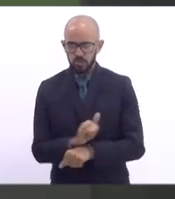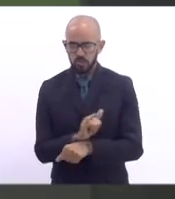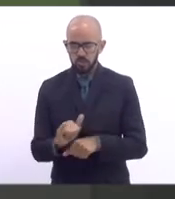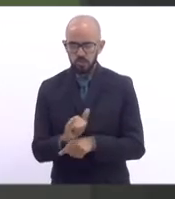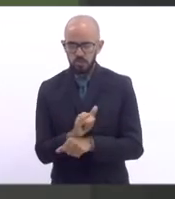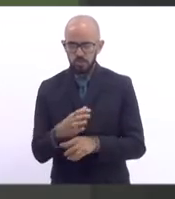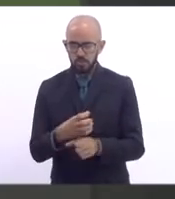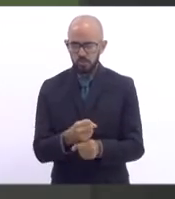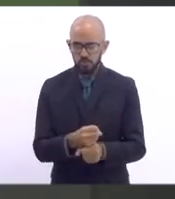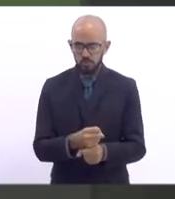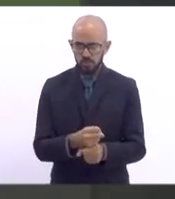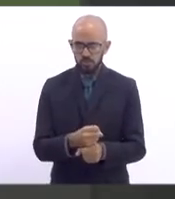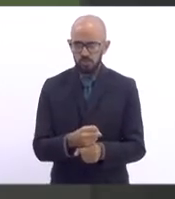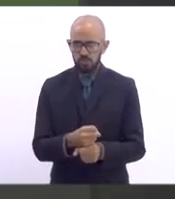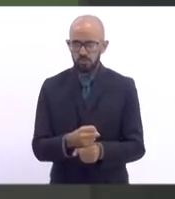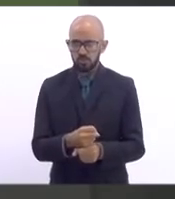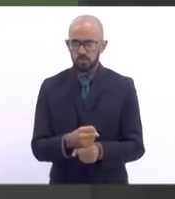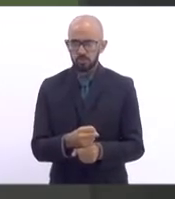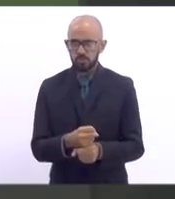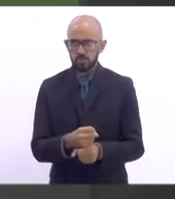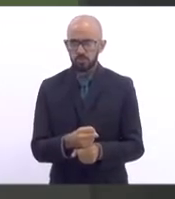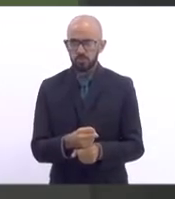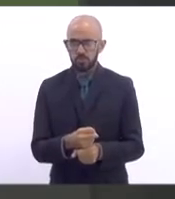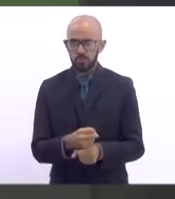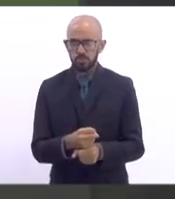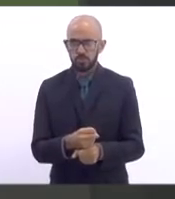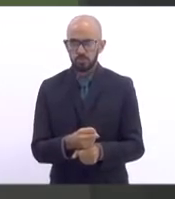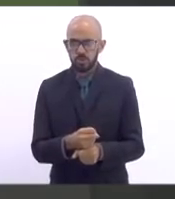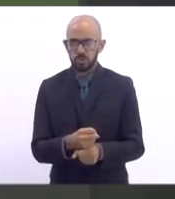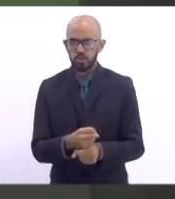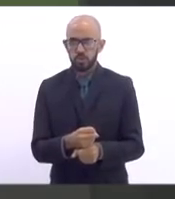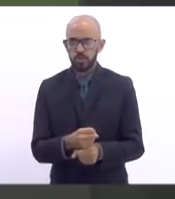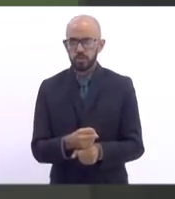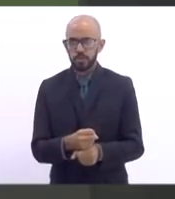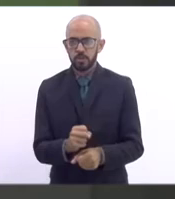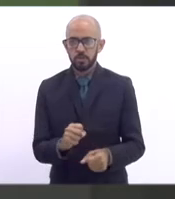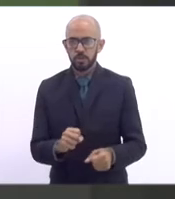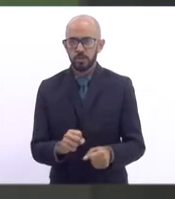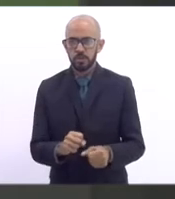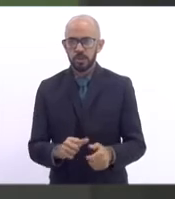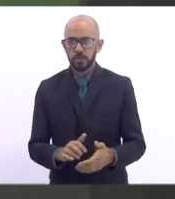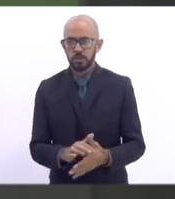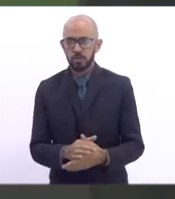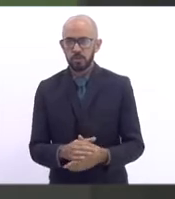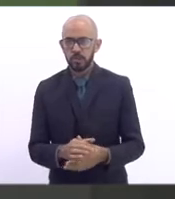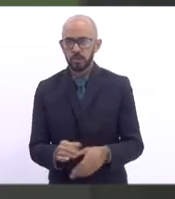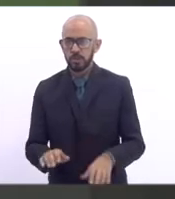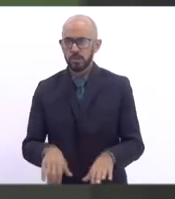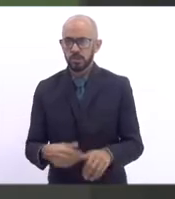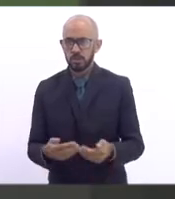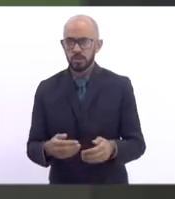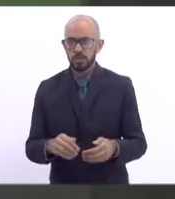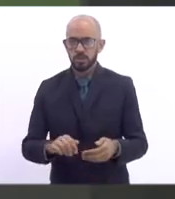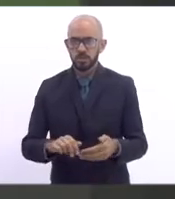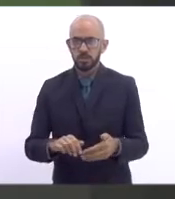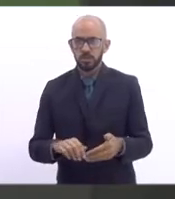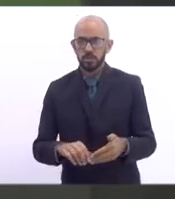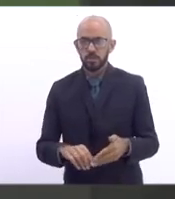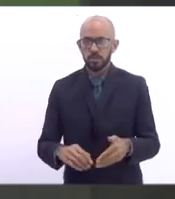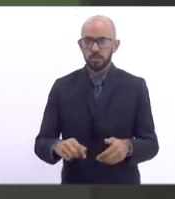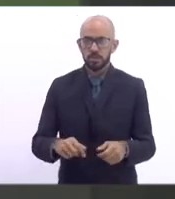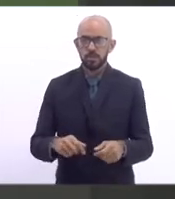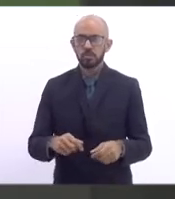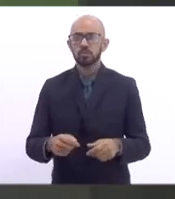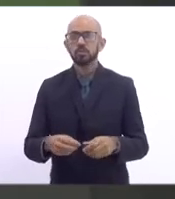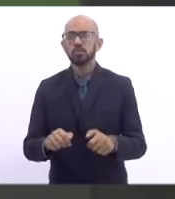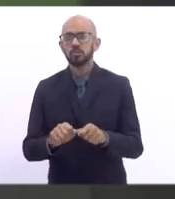devedor da dívida Estadual junto à União por força da renúncia de direito em que se Funda o as ações judiciais